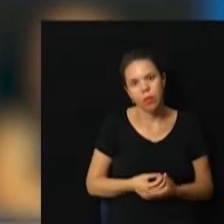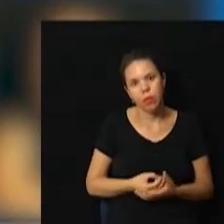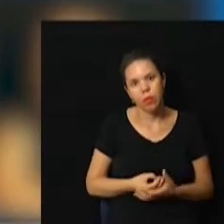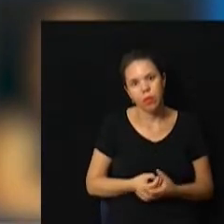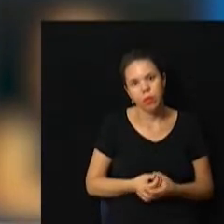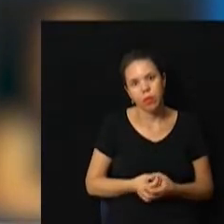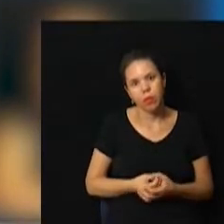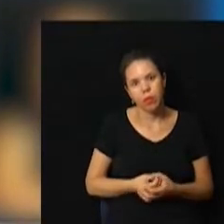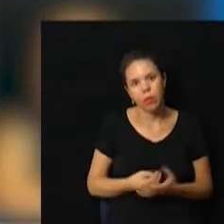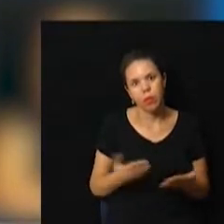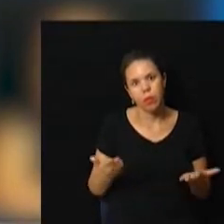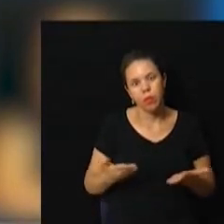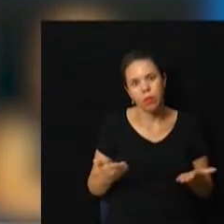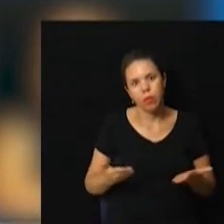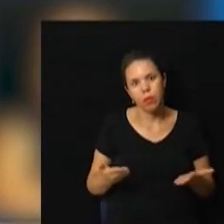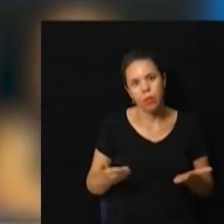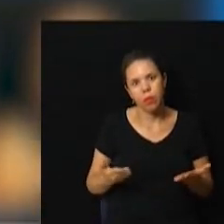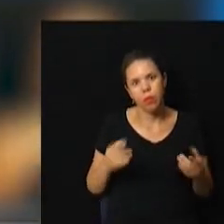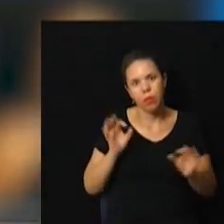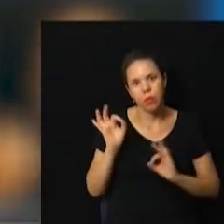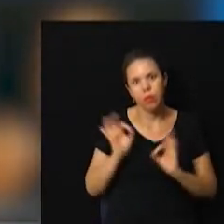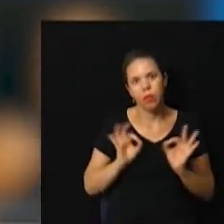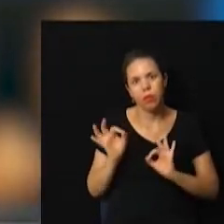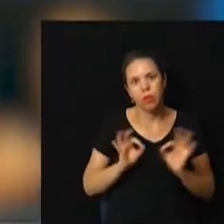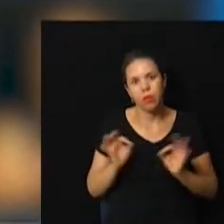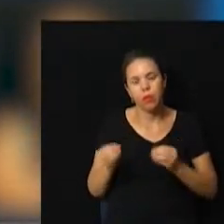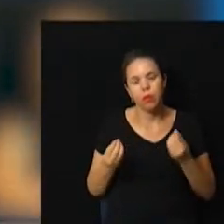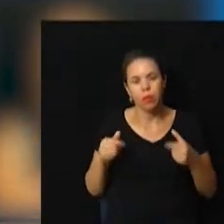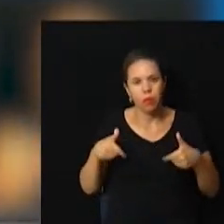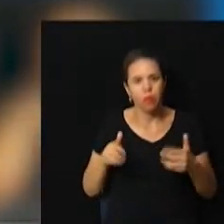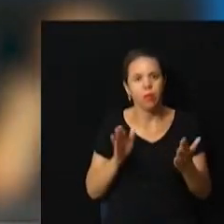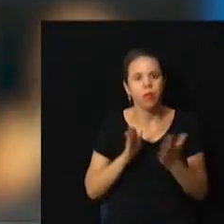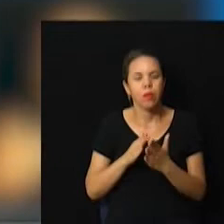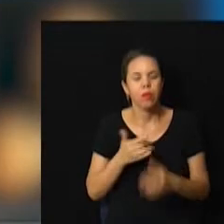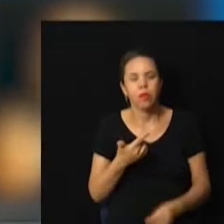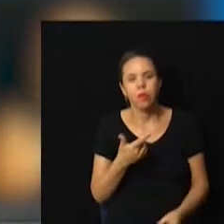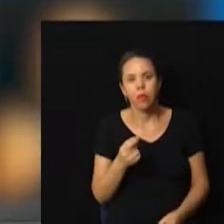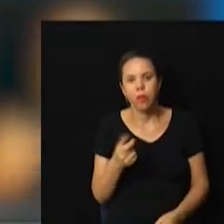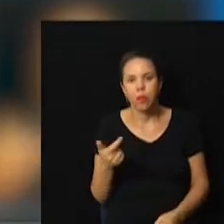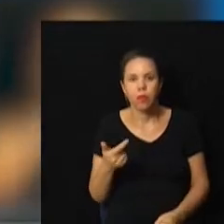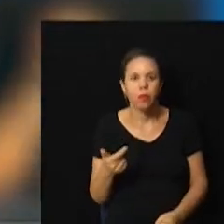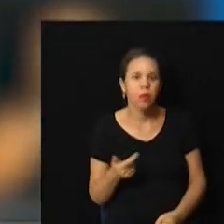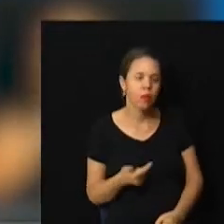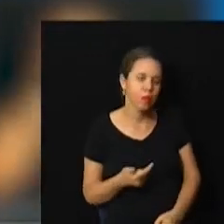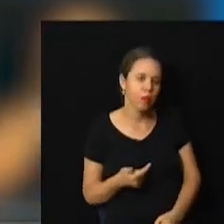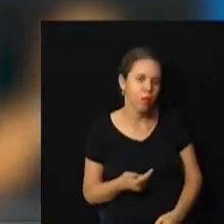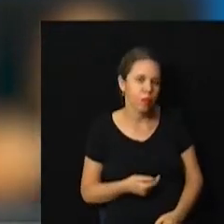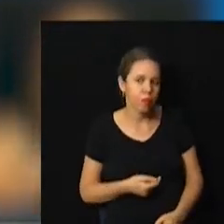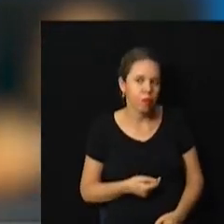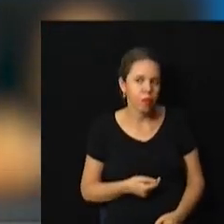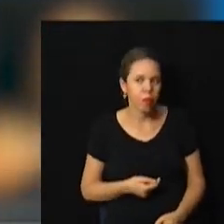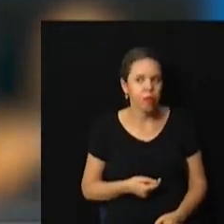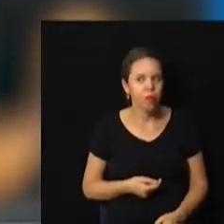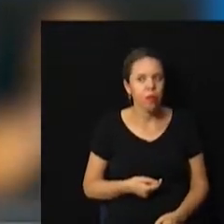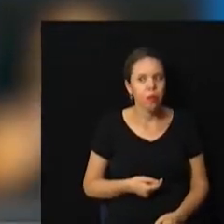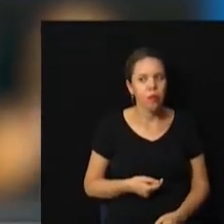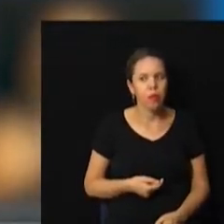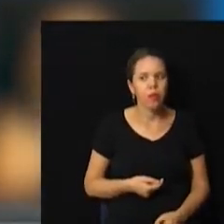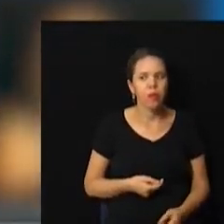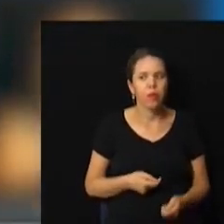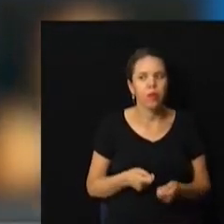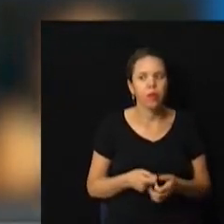significativa. E agora nós estamos nos preparando como enfrentarmos em 2022 o que